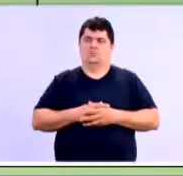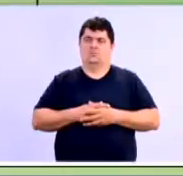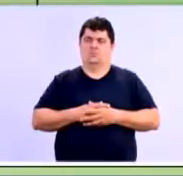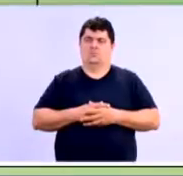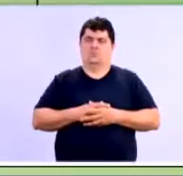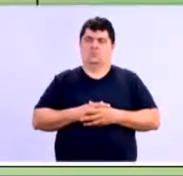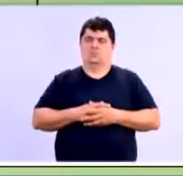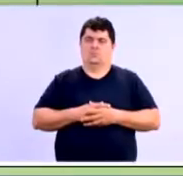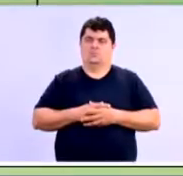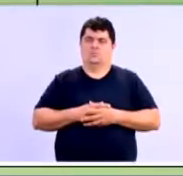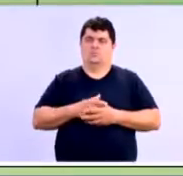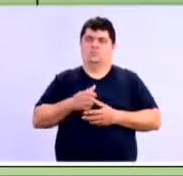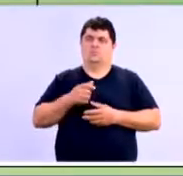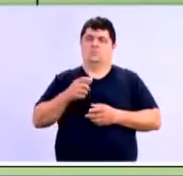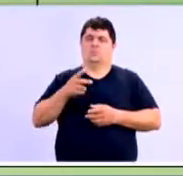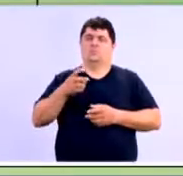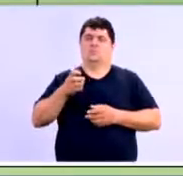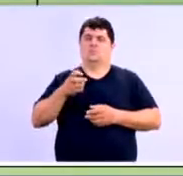8,17, que é igual a quanto?